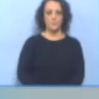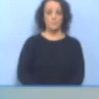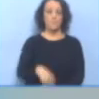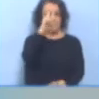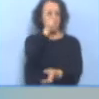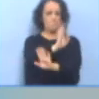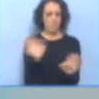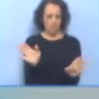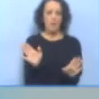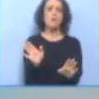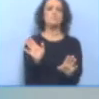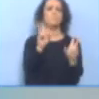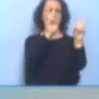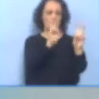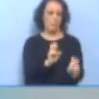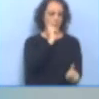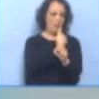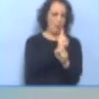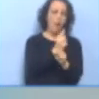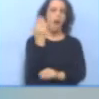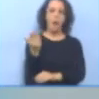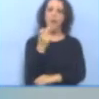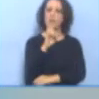Já sabe que pode aprofundar estes temas em